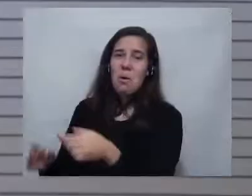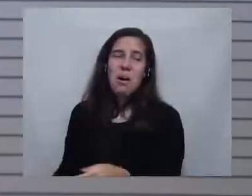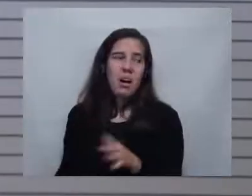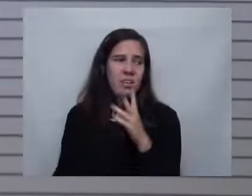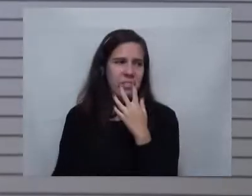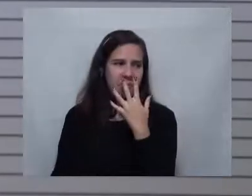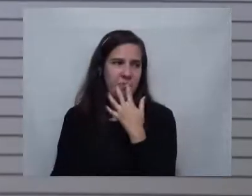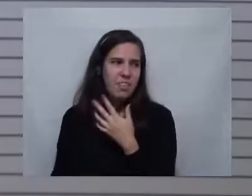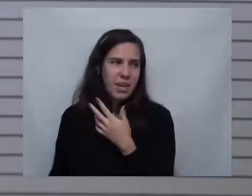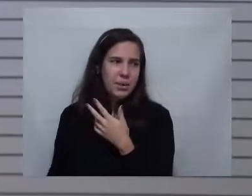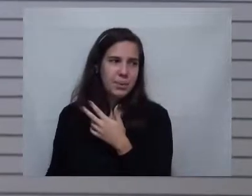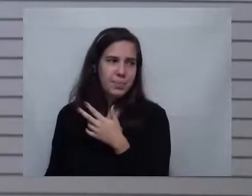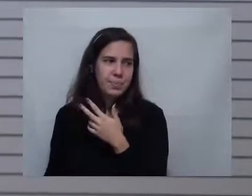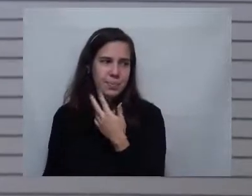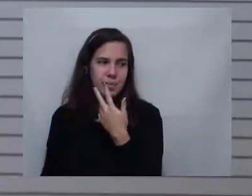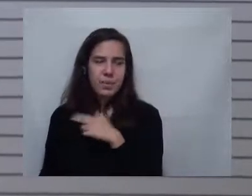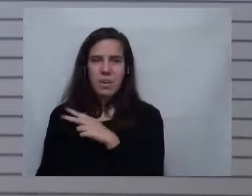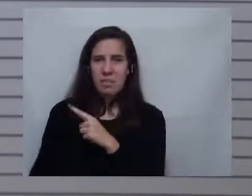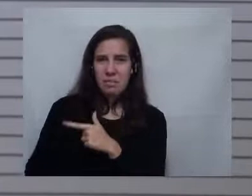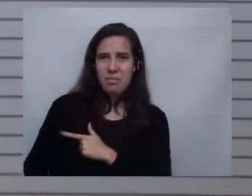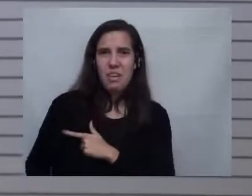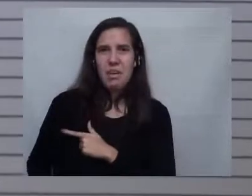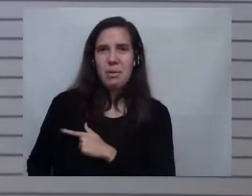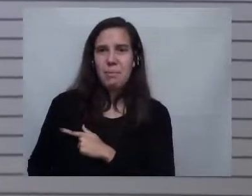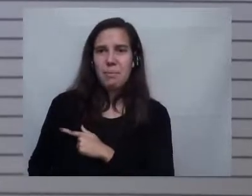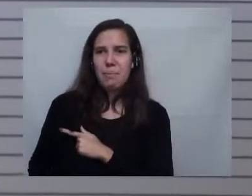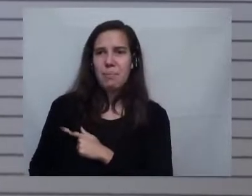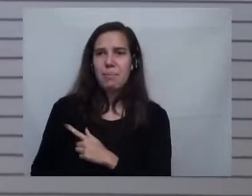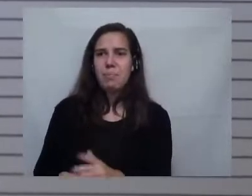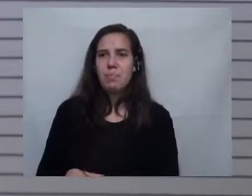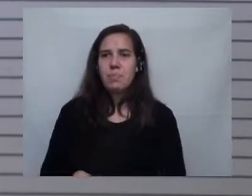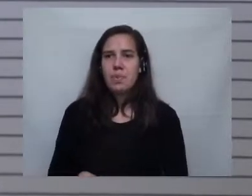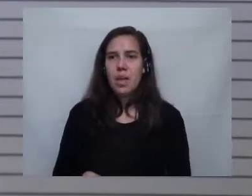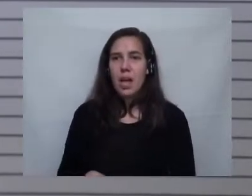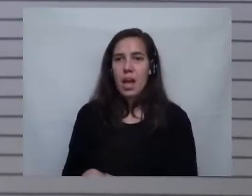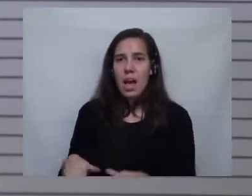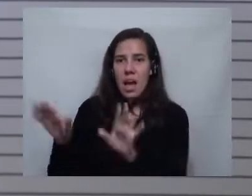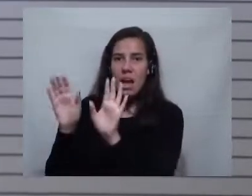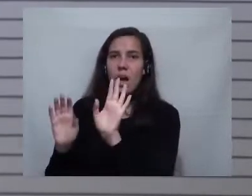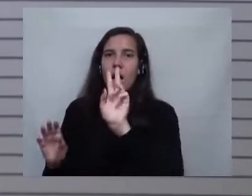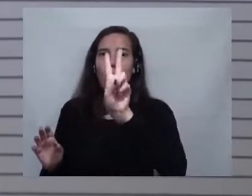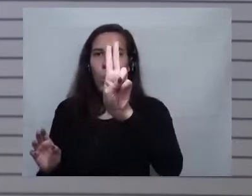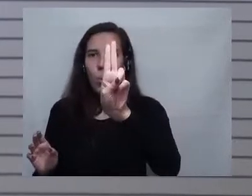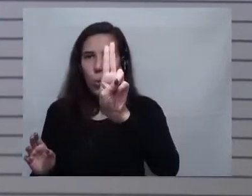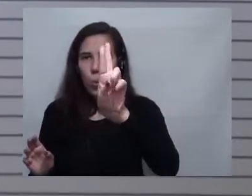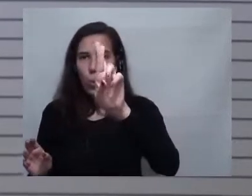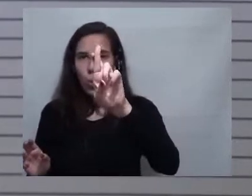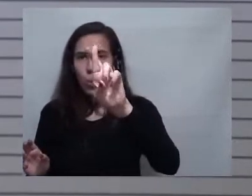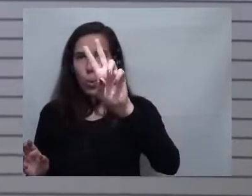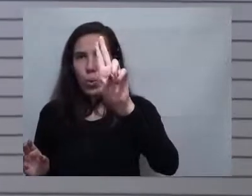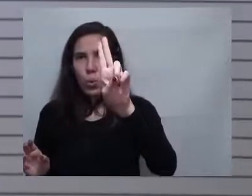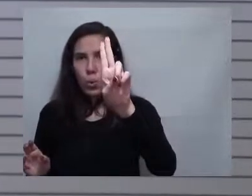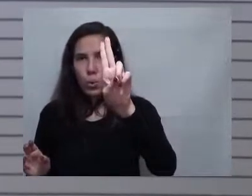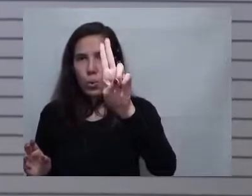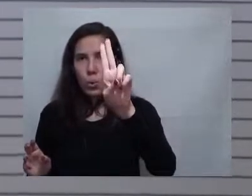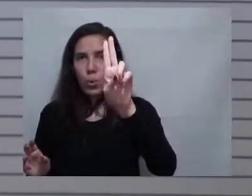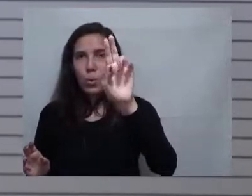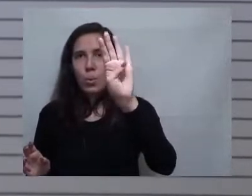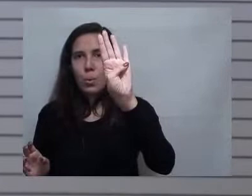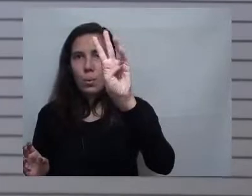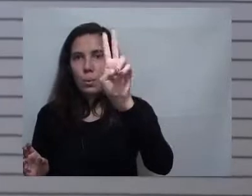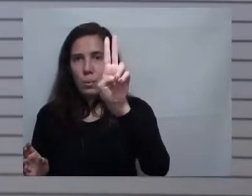pelada para se enfiar na carne sabia disso o urubu tem é mais